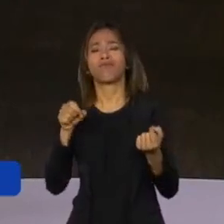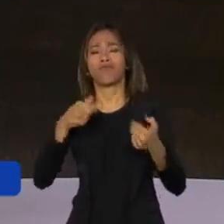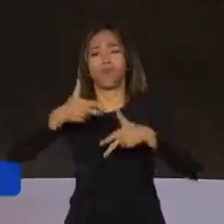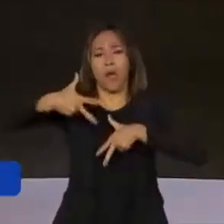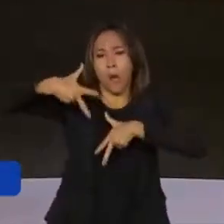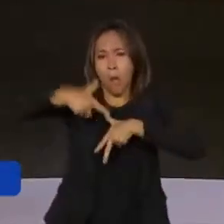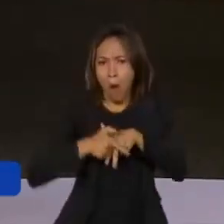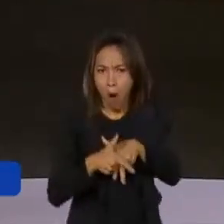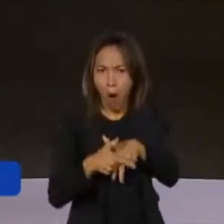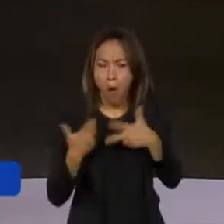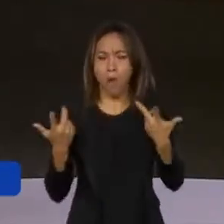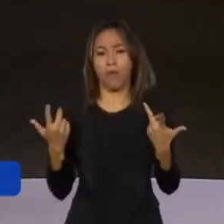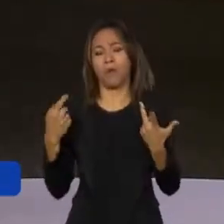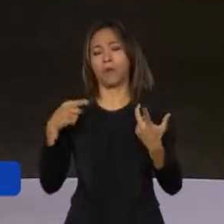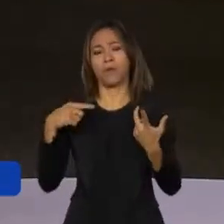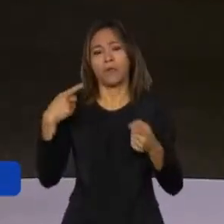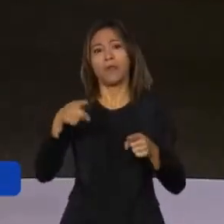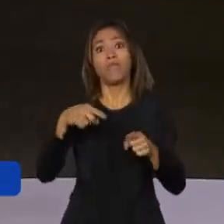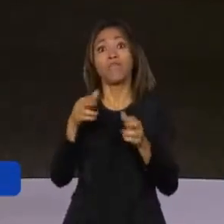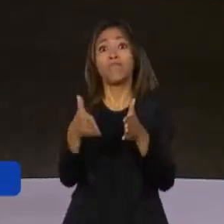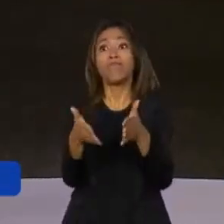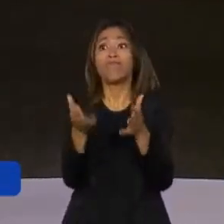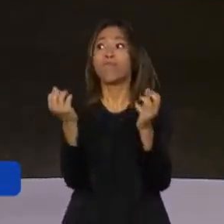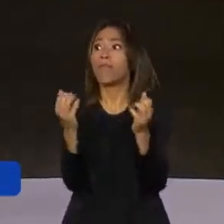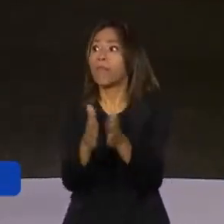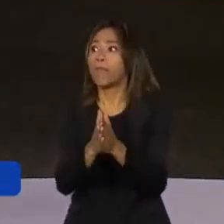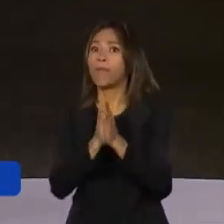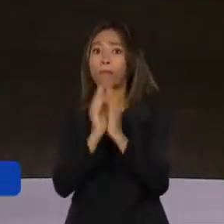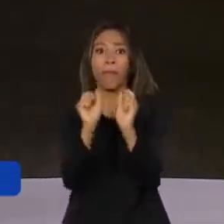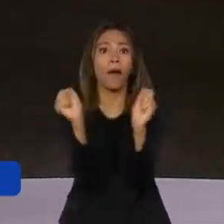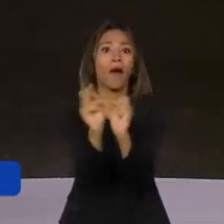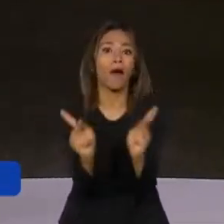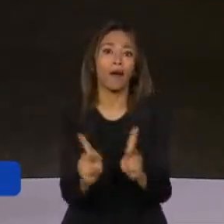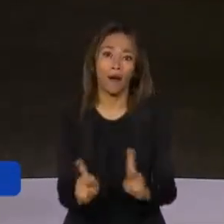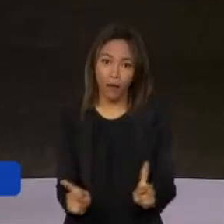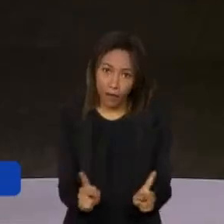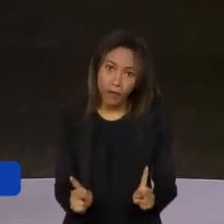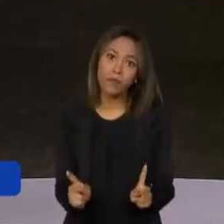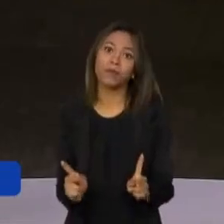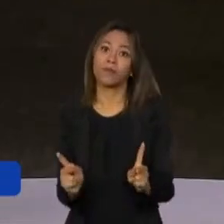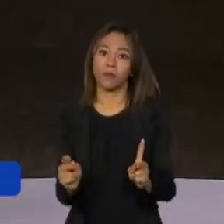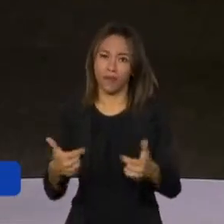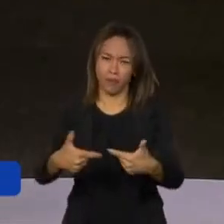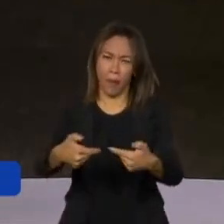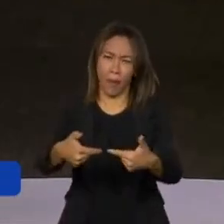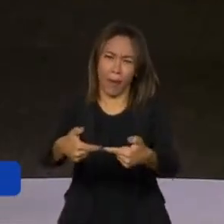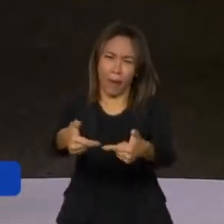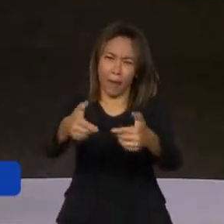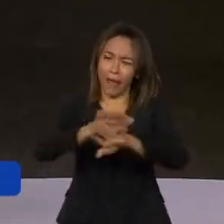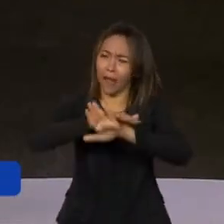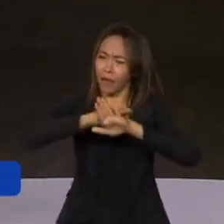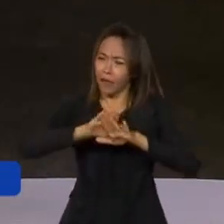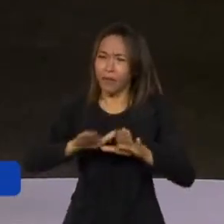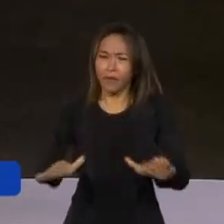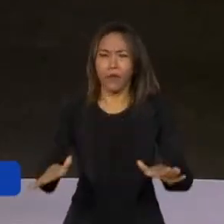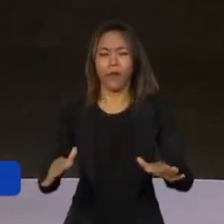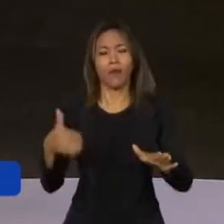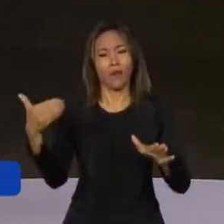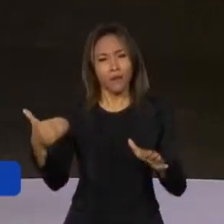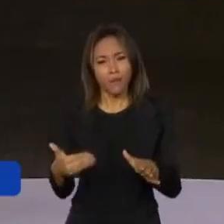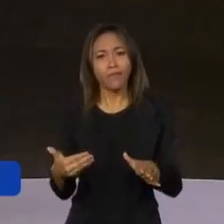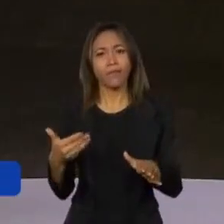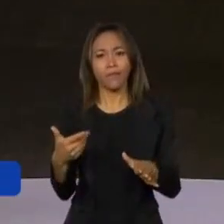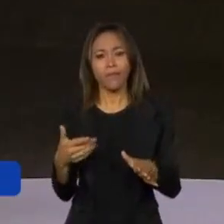eh preza pela paz pelo entendimento Pacífico dos conflitos né entendimento Pacífico pela composição